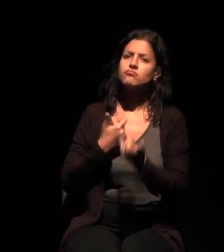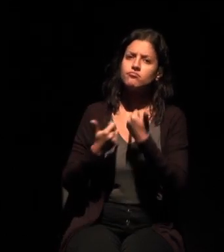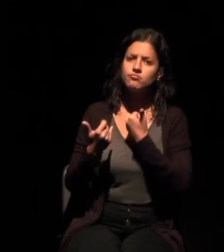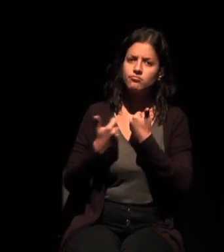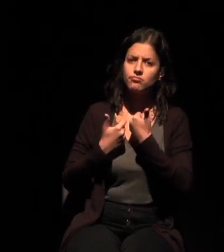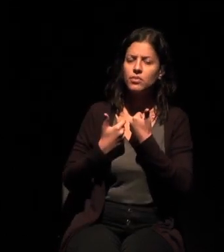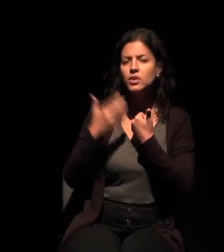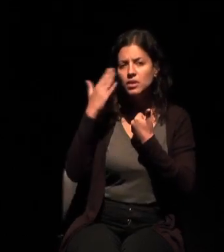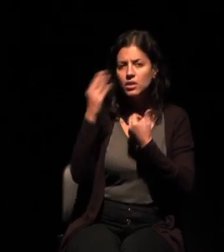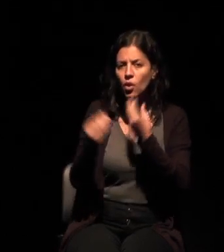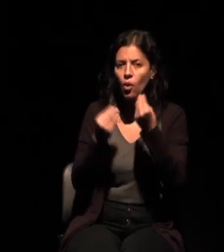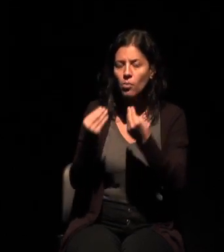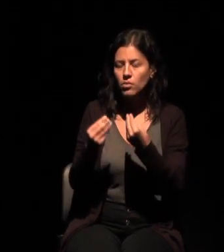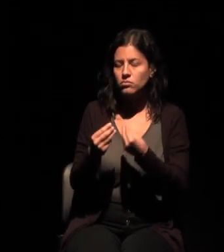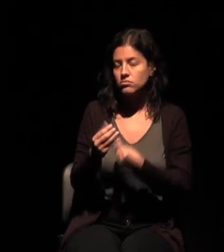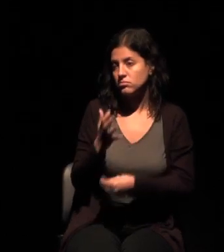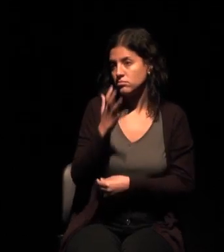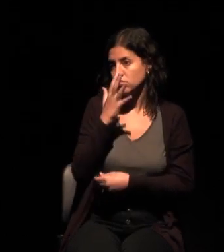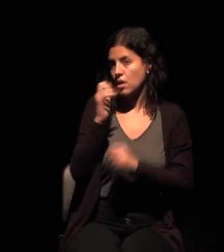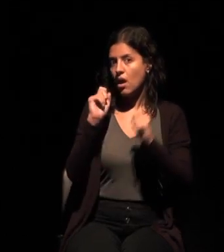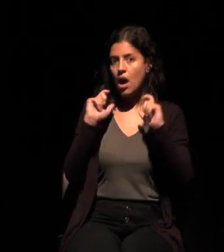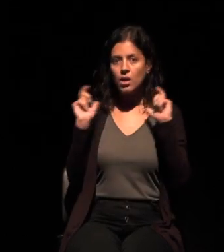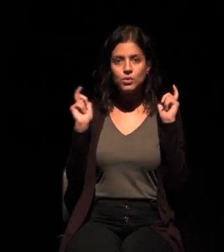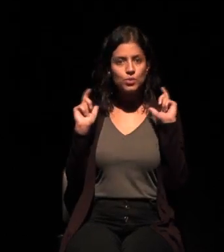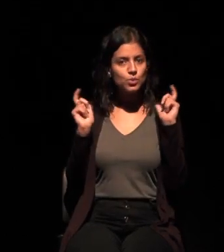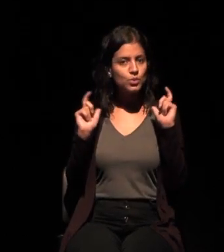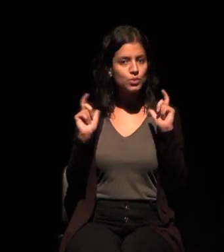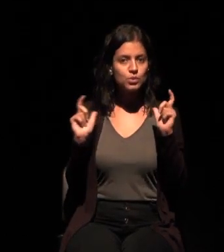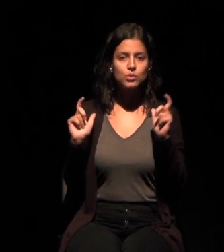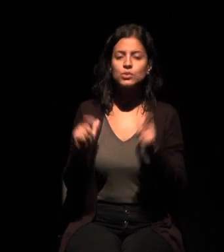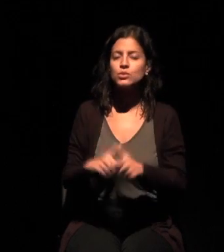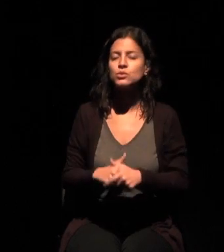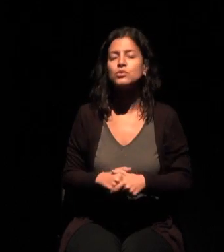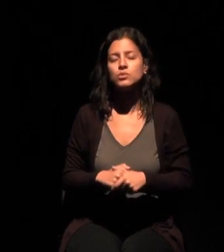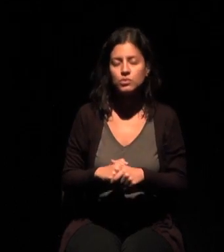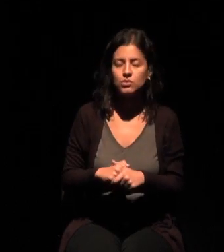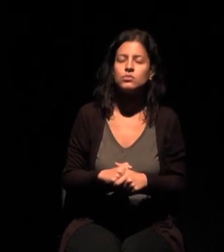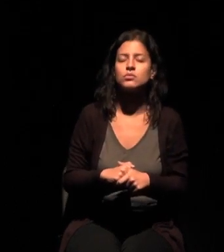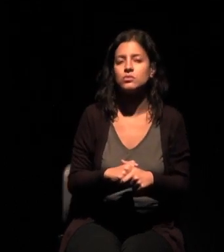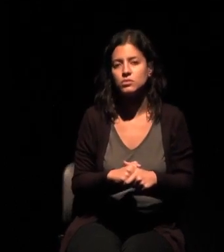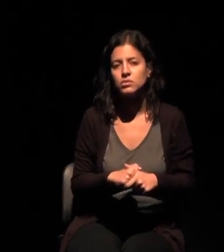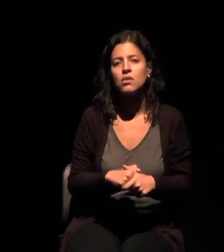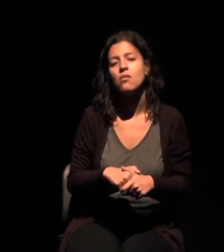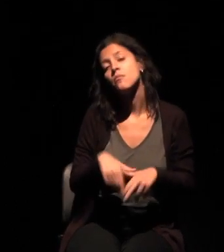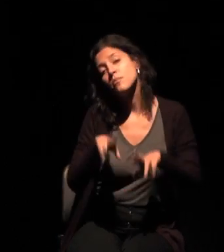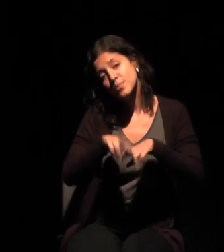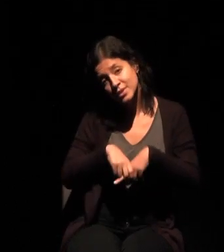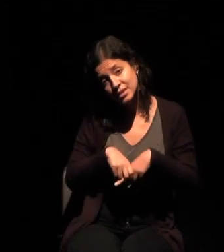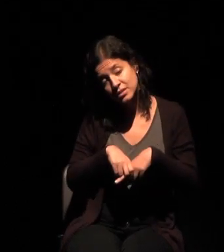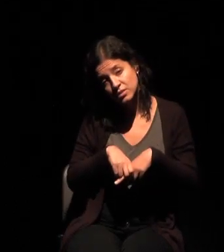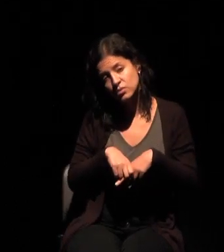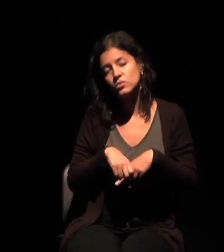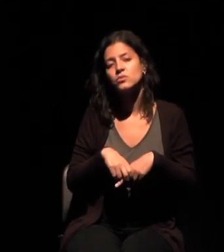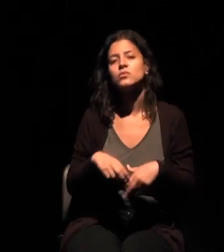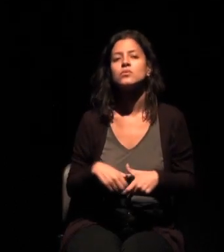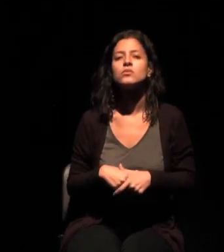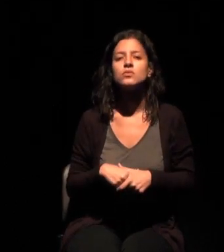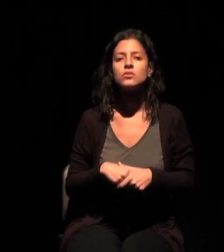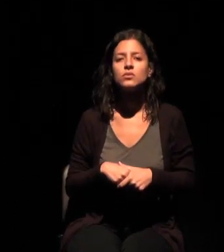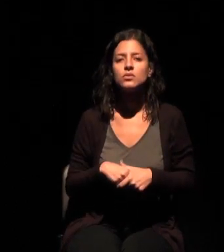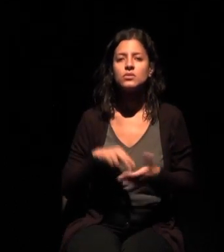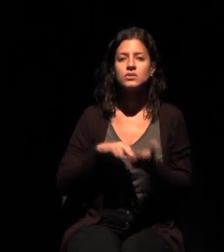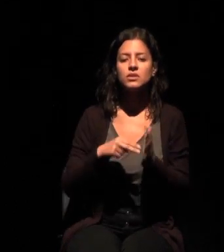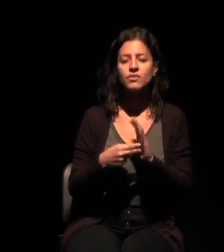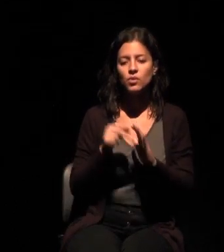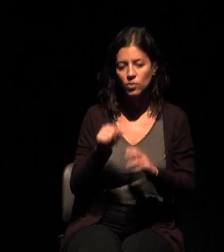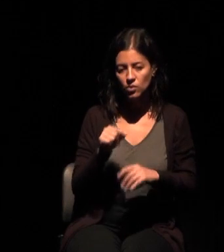quando a quando está em disciplinas leitura estatística portanto é tudo isto significa por que não